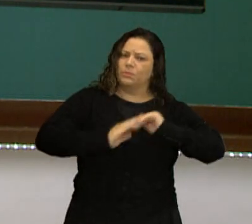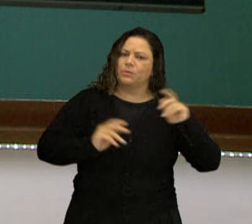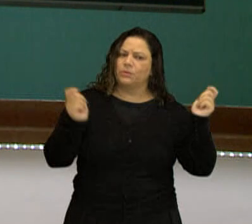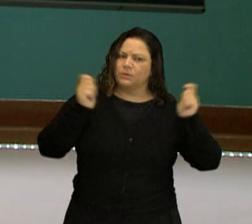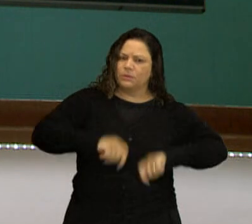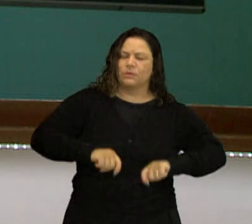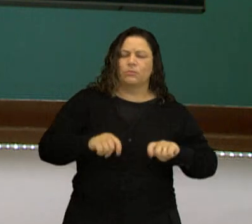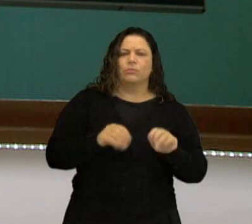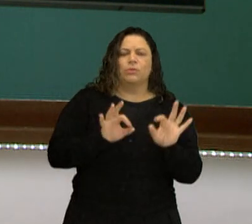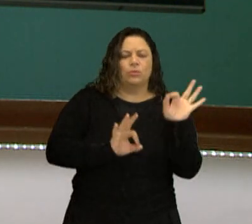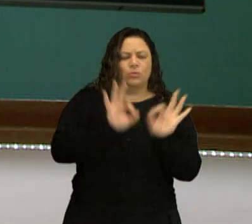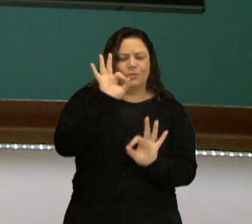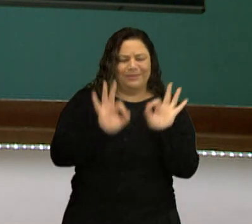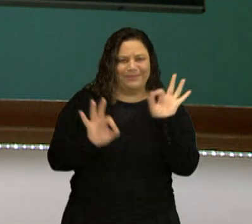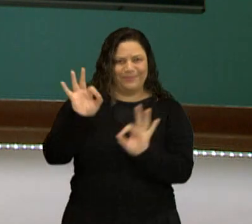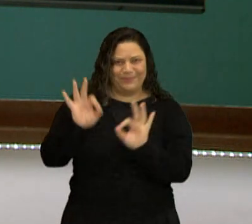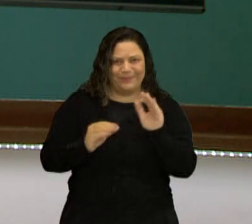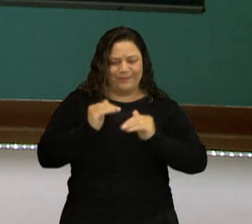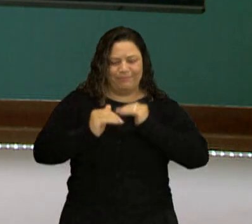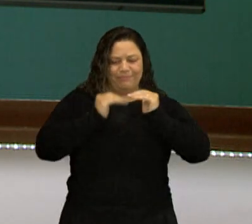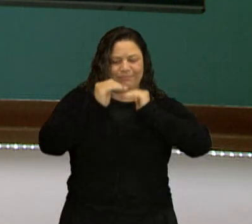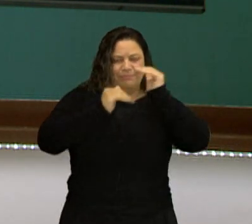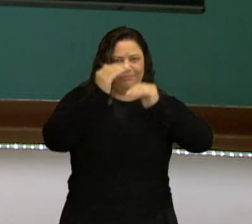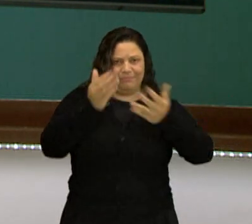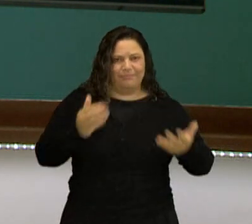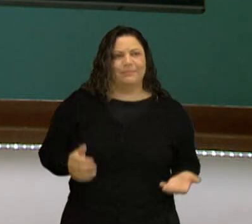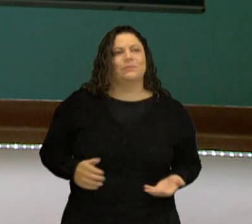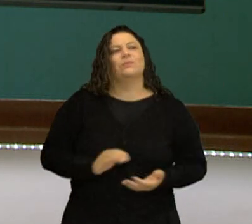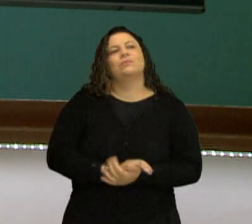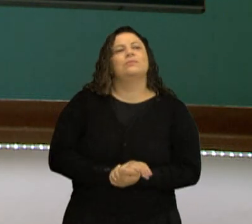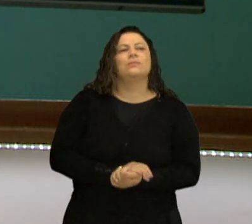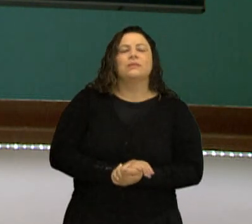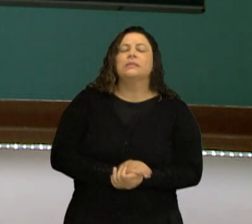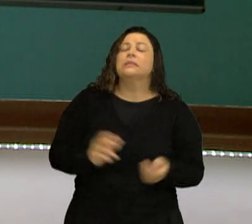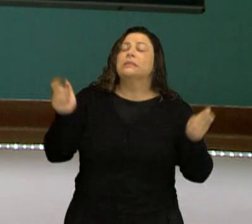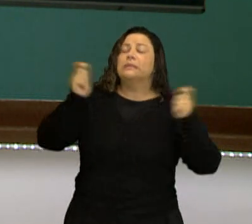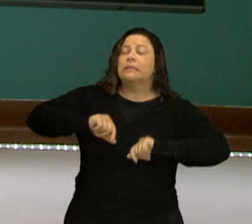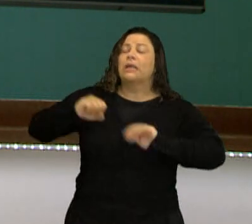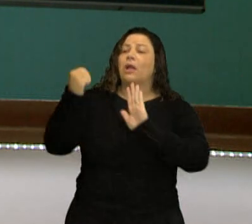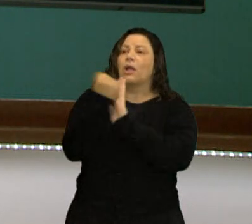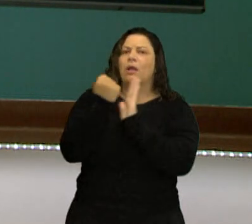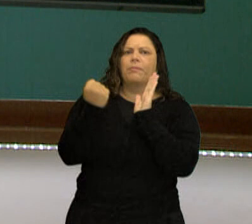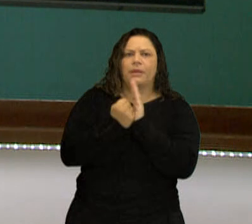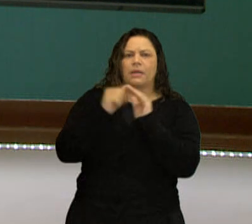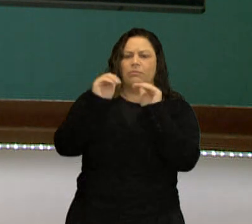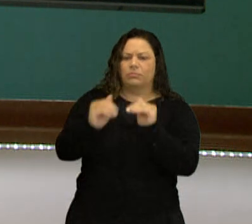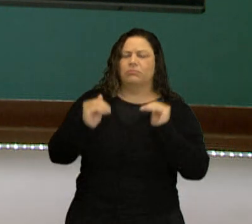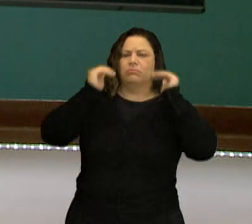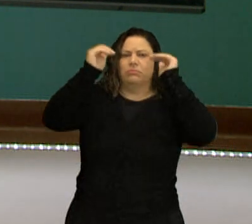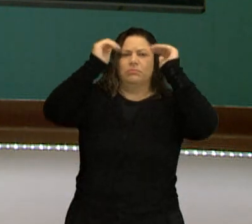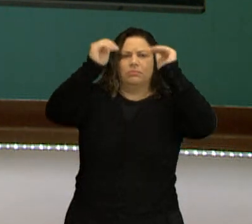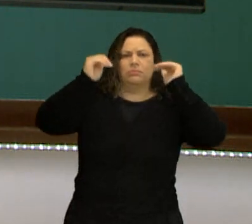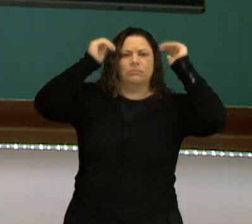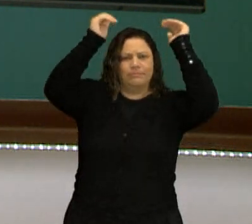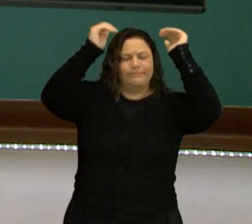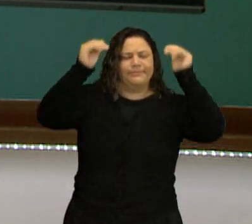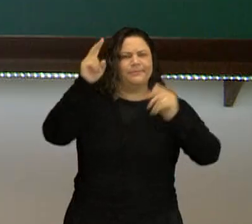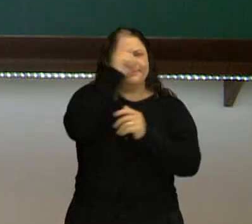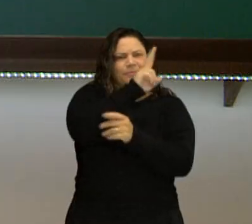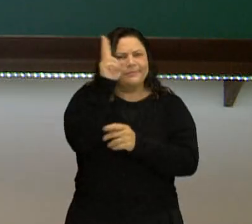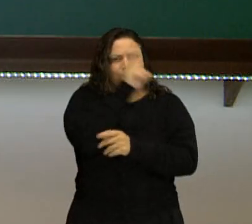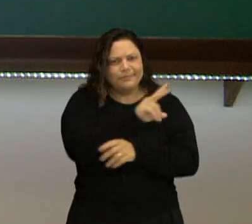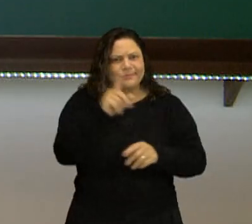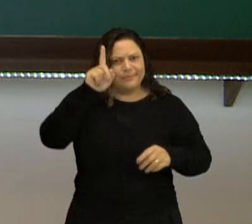esse processo produtivo. Essas unidades de produção eram marcadas pela hierarquia. Vocês lembram que essa questão